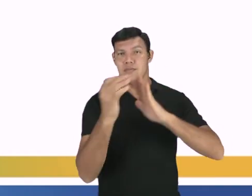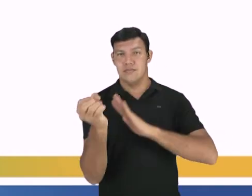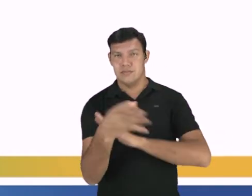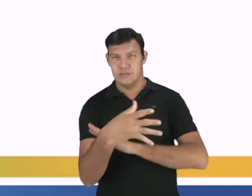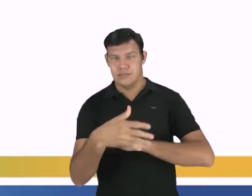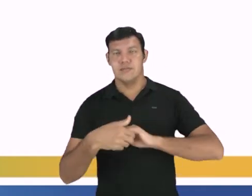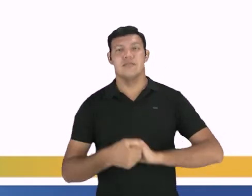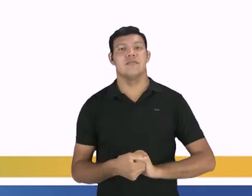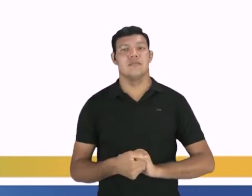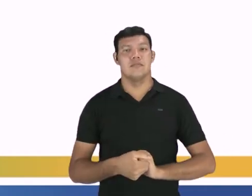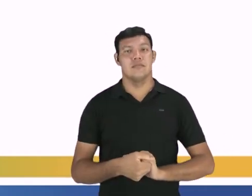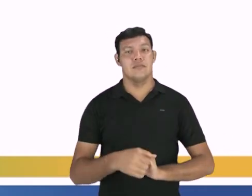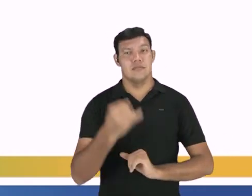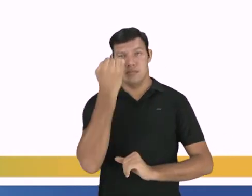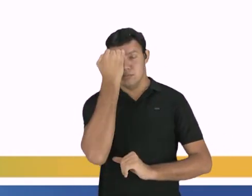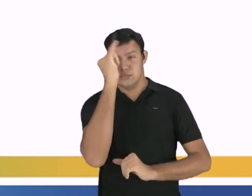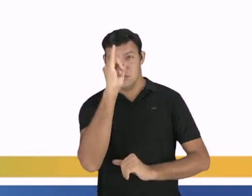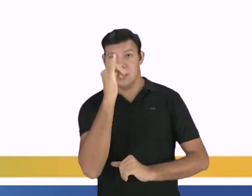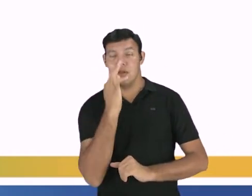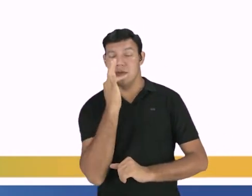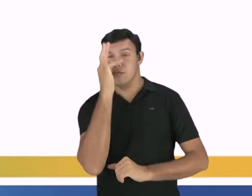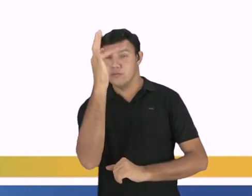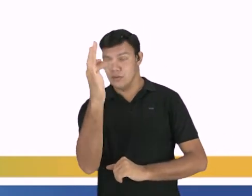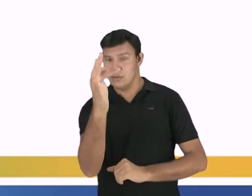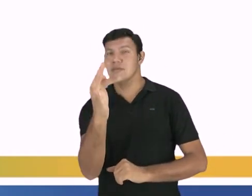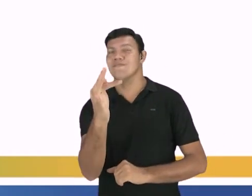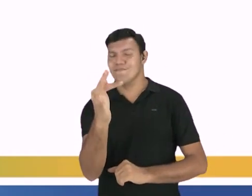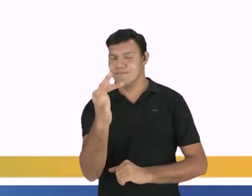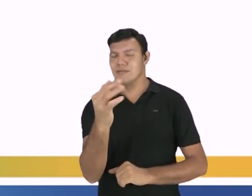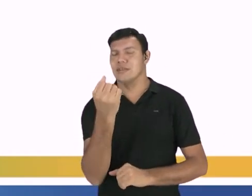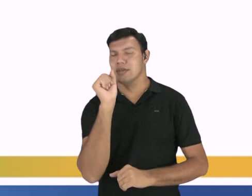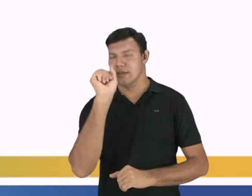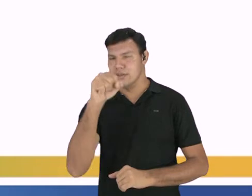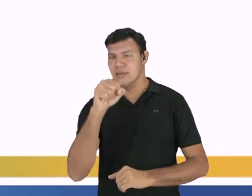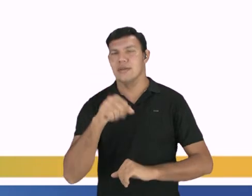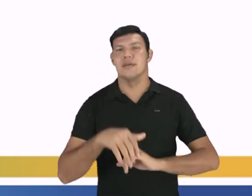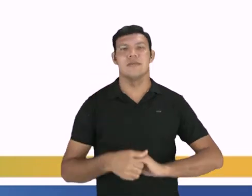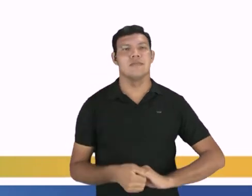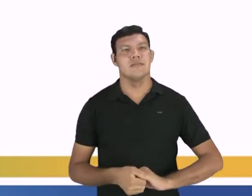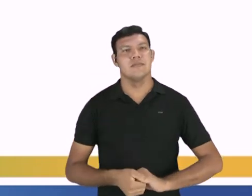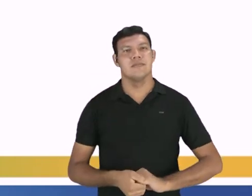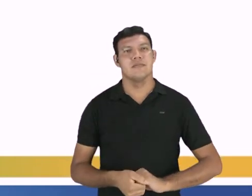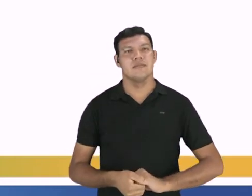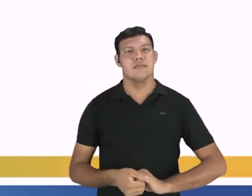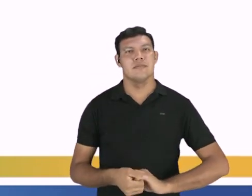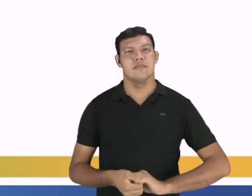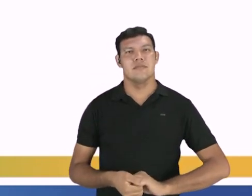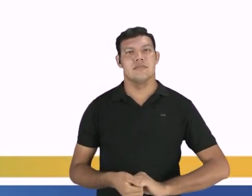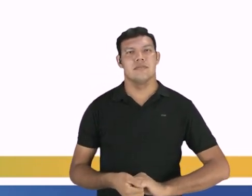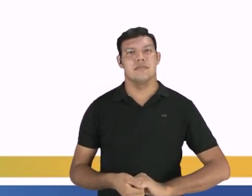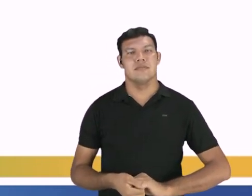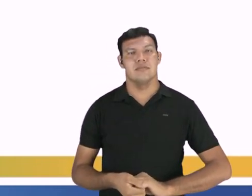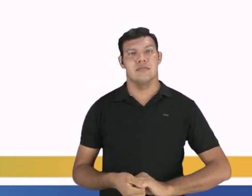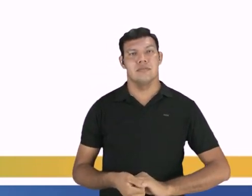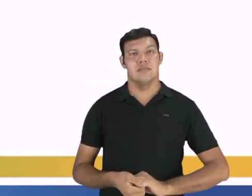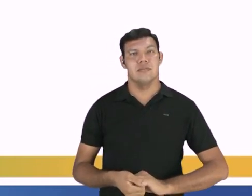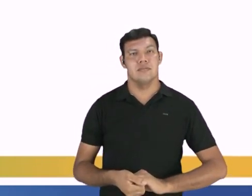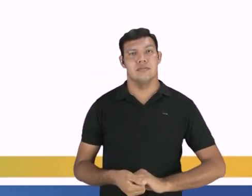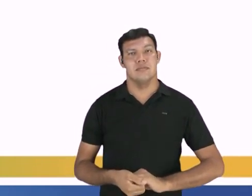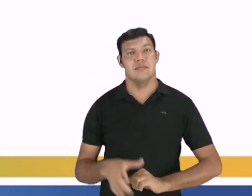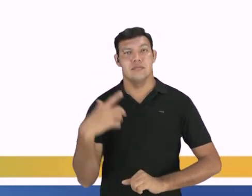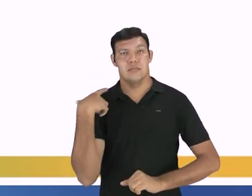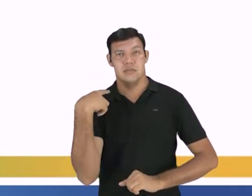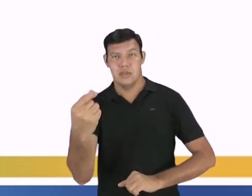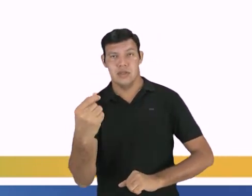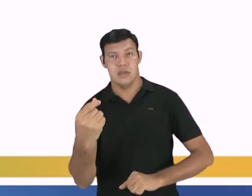uma ideia de futuro. Não compraram ainda, mas provavelmente comprarão. We will go out tonight. Nós